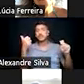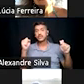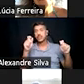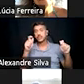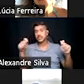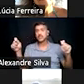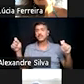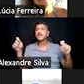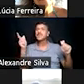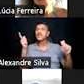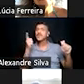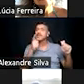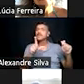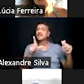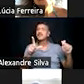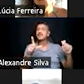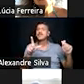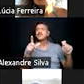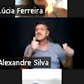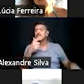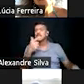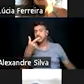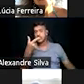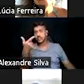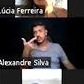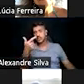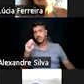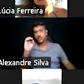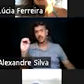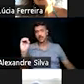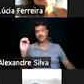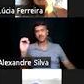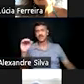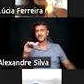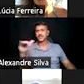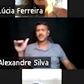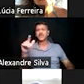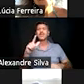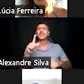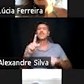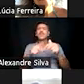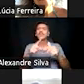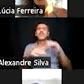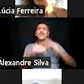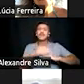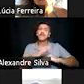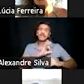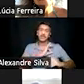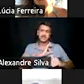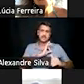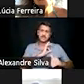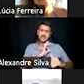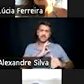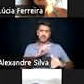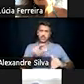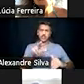se consegue coletar 280 exemplares. Não é um problema da ineficiência policial, é um problema